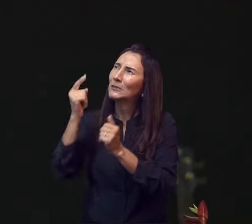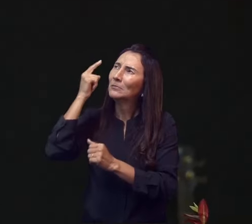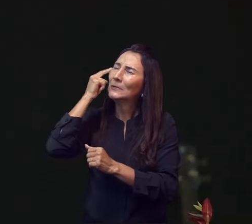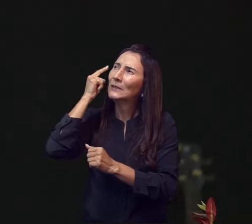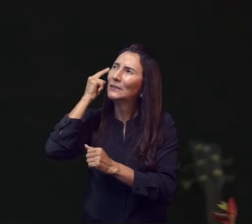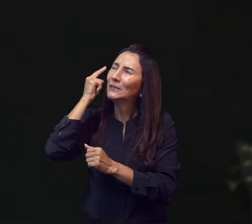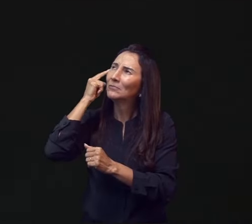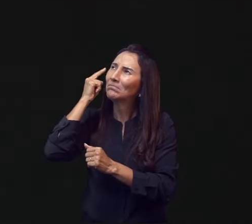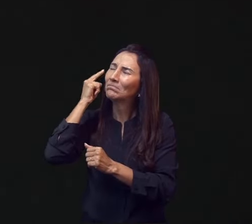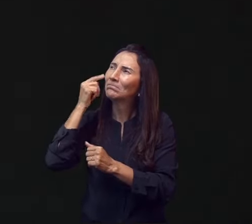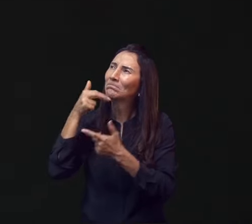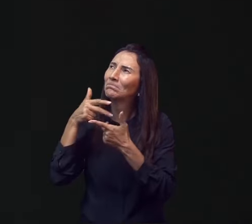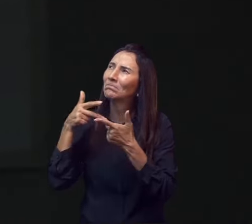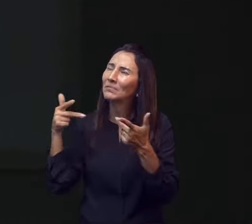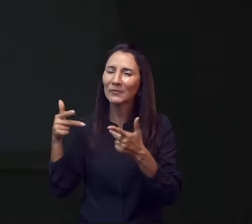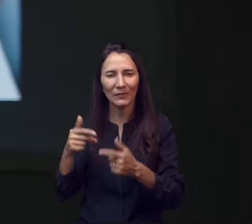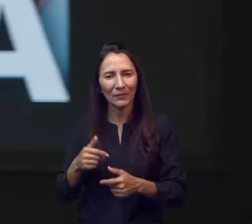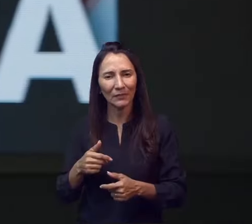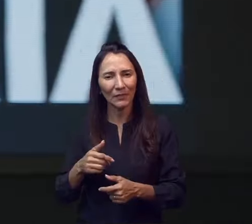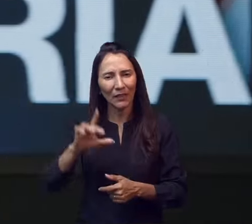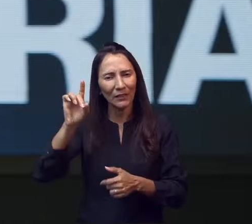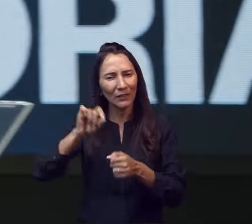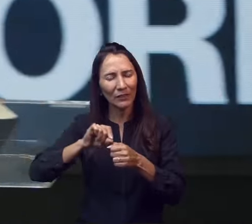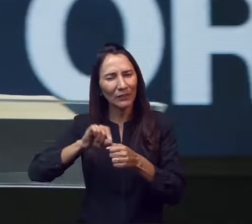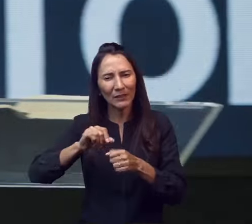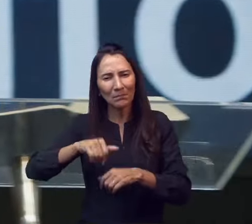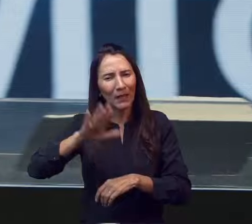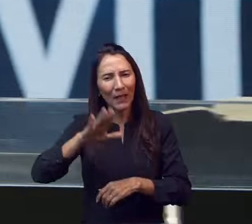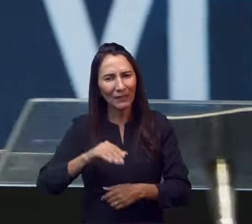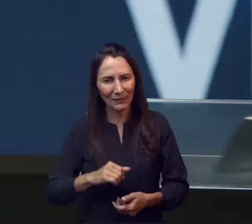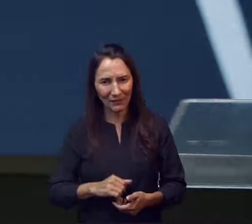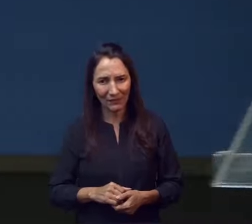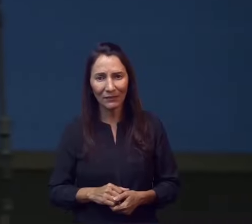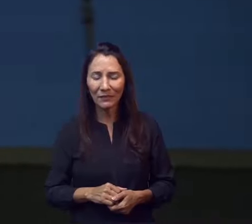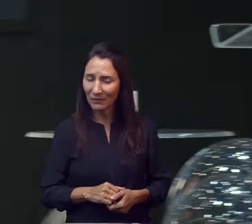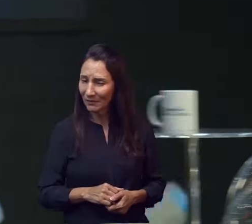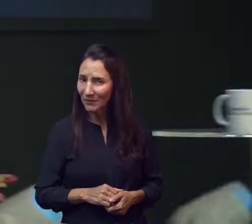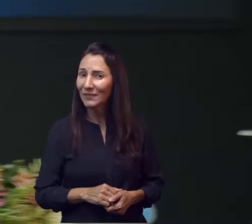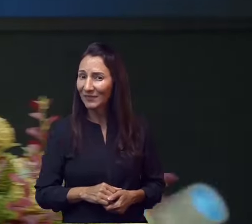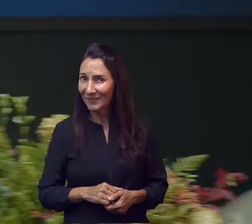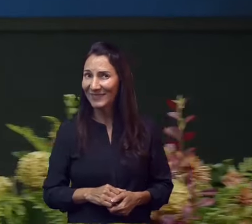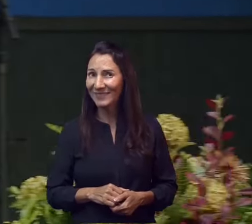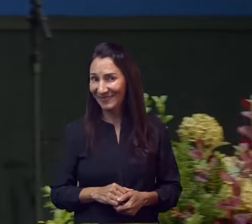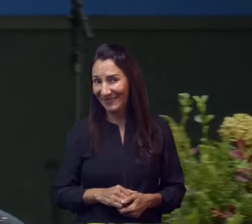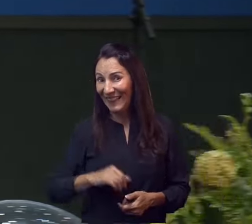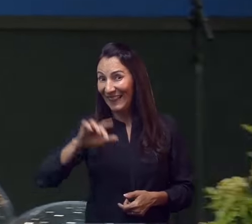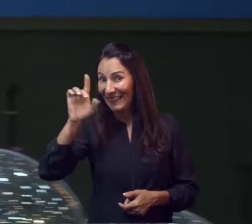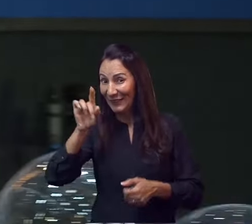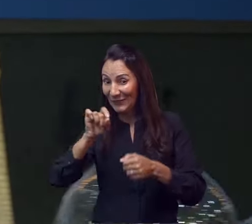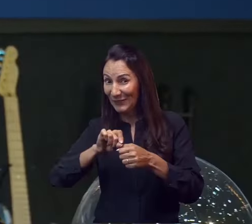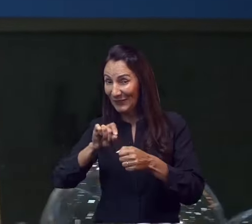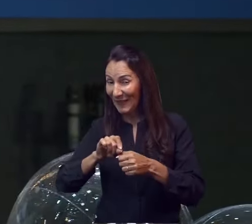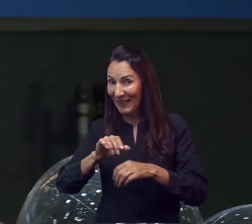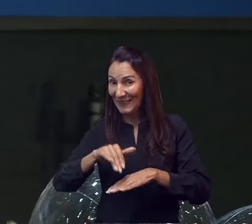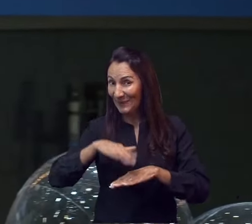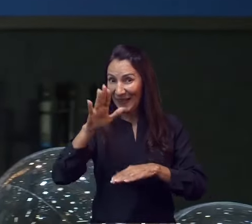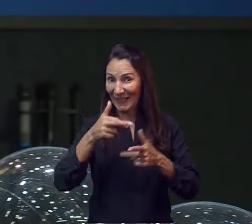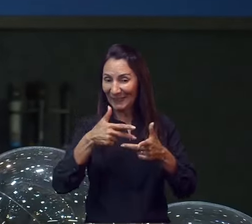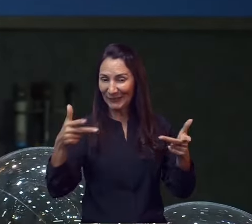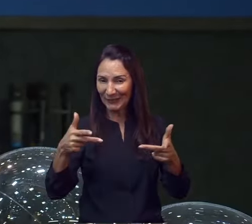agora meu irmão eu vou terminar minha palavra porque é tão bom Aleluia Deus faz além do que pedimos até